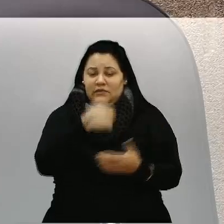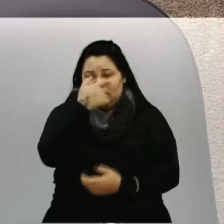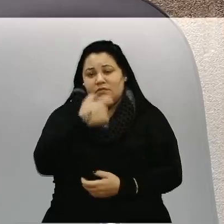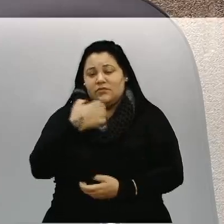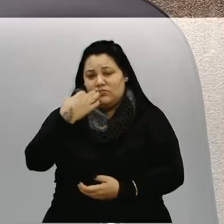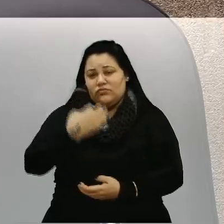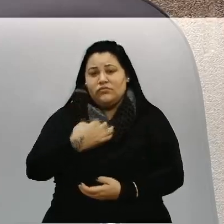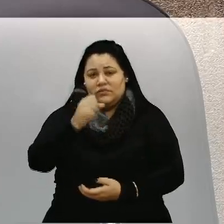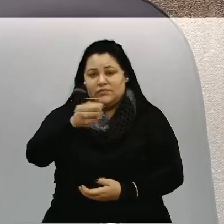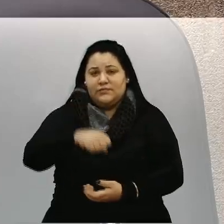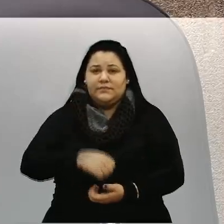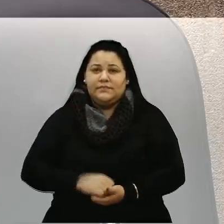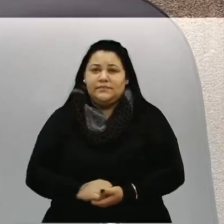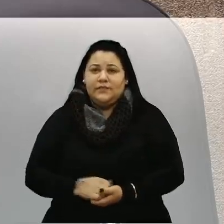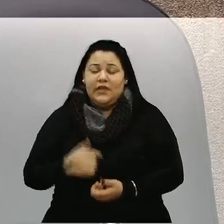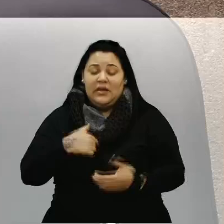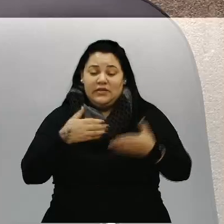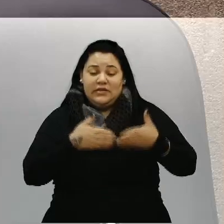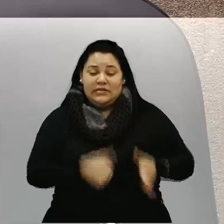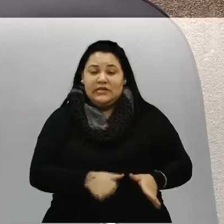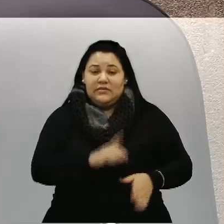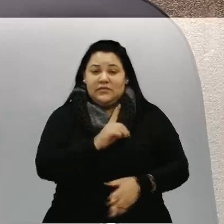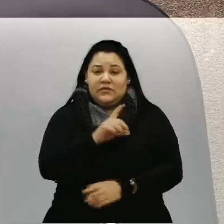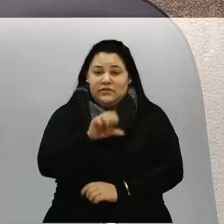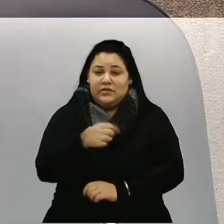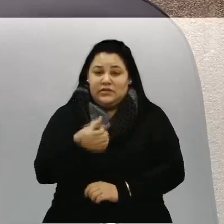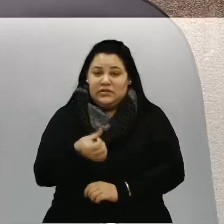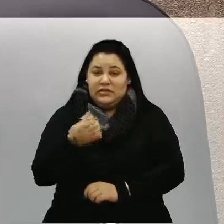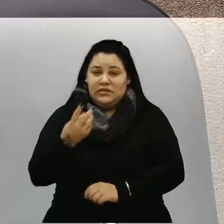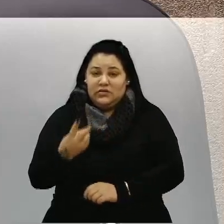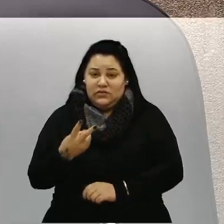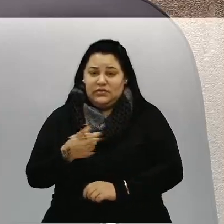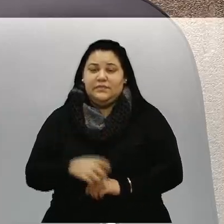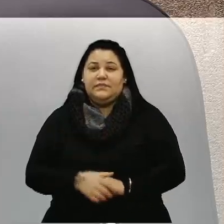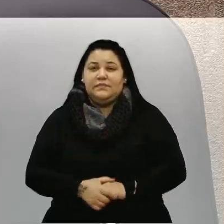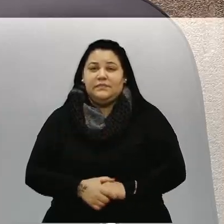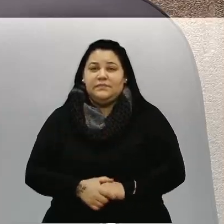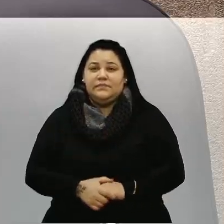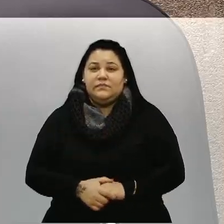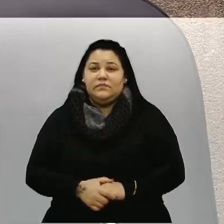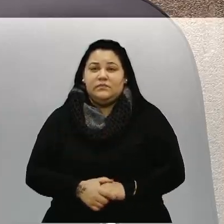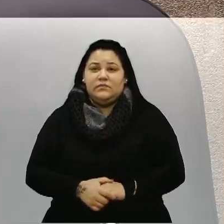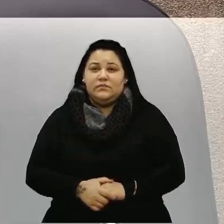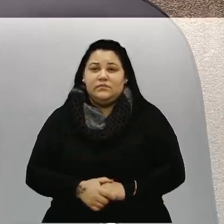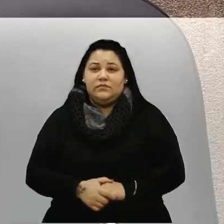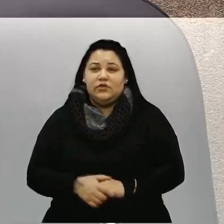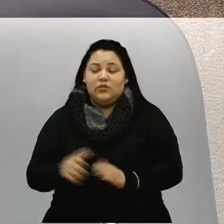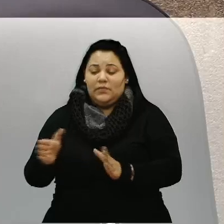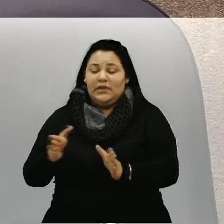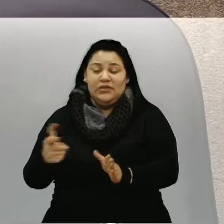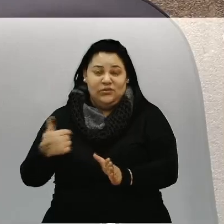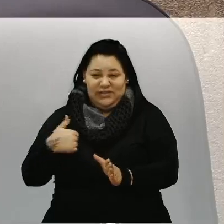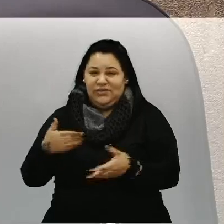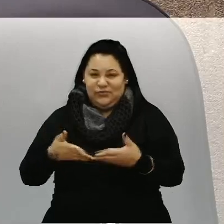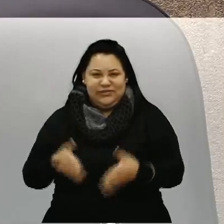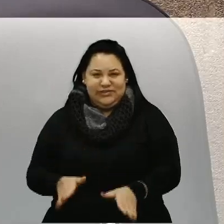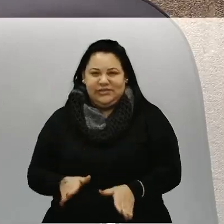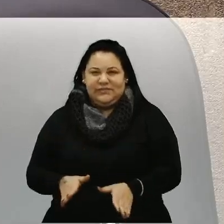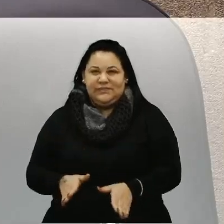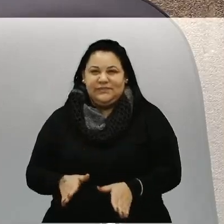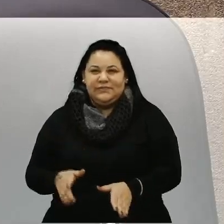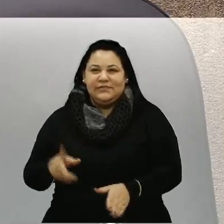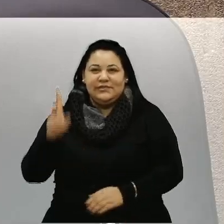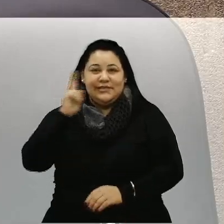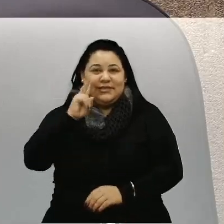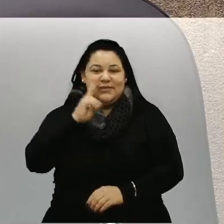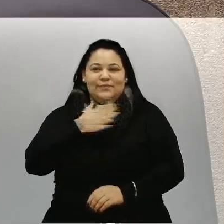justa. Eu nasci em 1962 e na época que eu nasci e que eu lembro